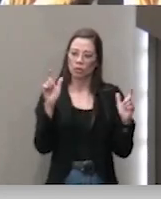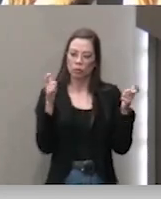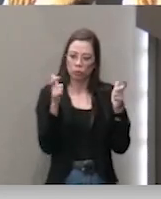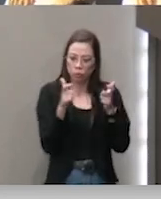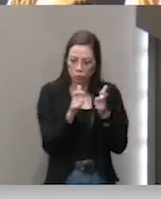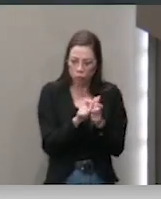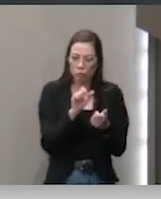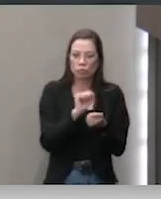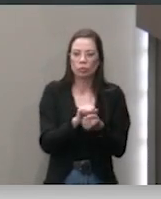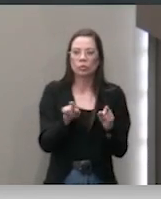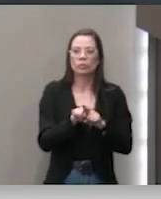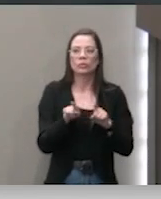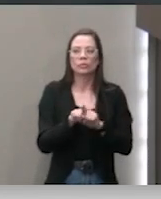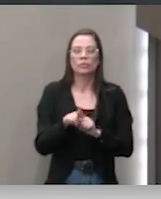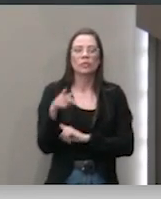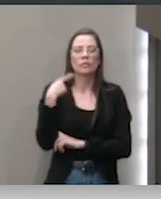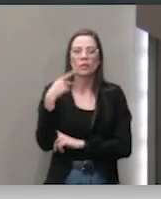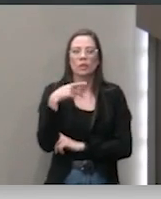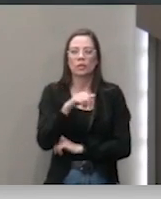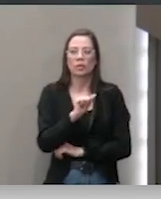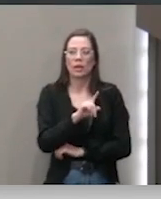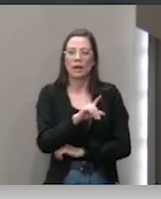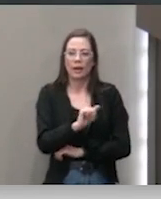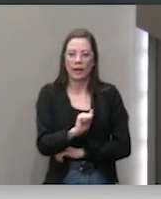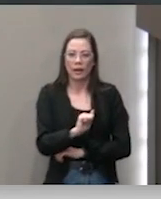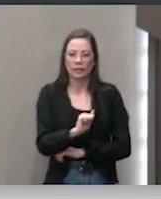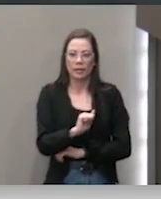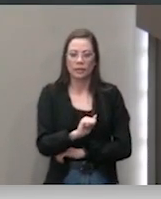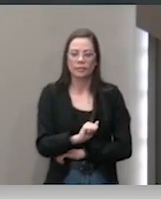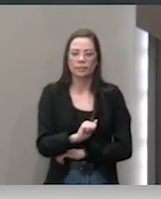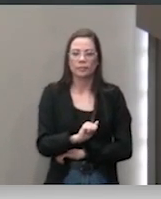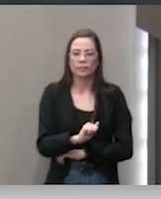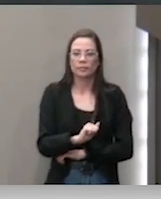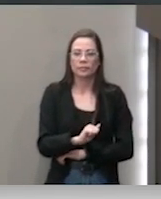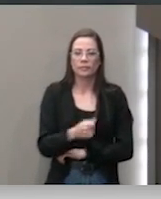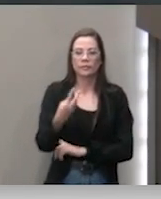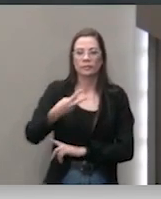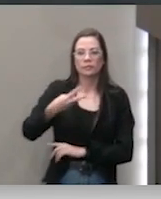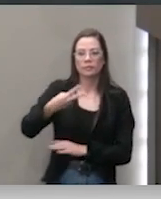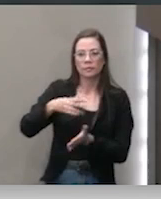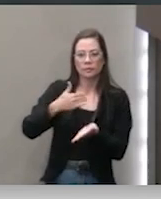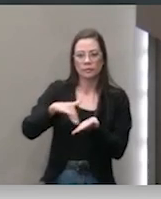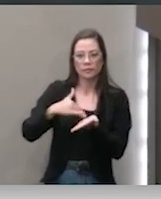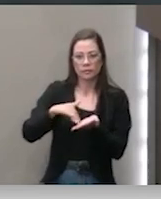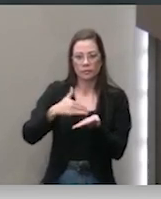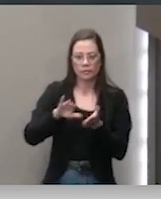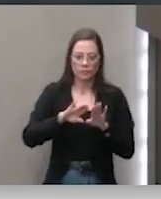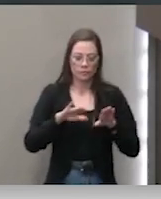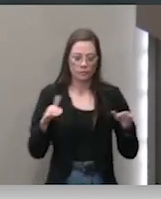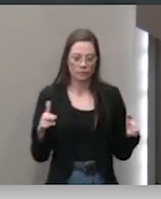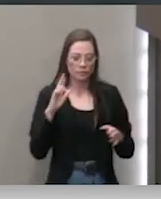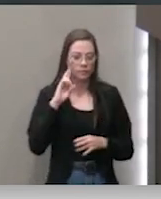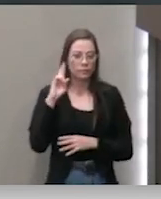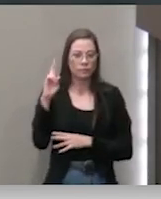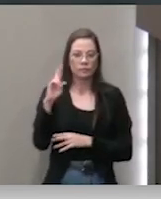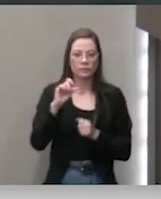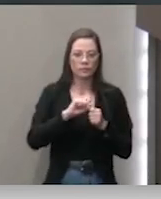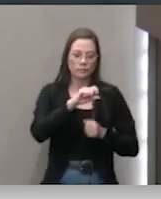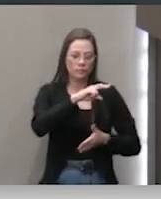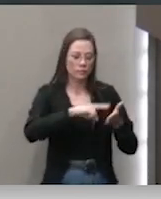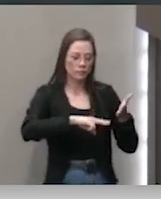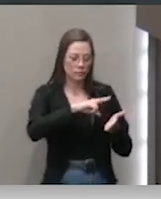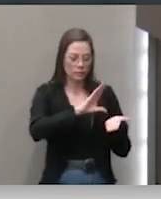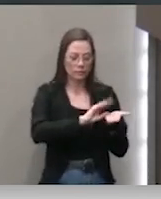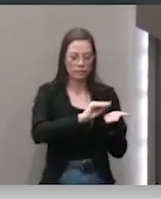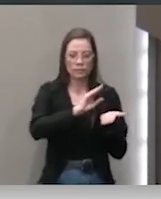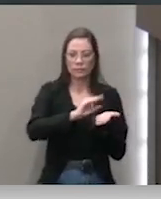nobre colega, a vereadora Ada Cristina Munareto, nossa segunda secretária da mesa diretora, para que faça a leitura da